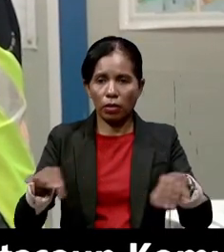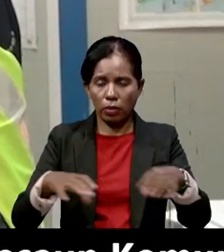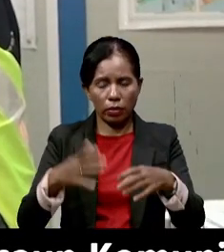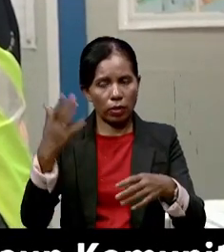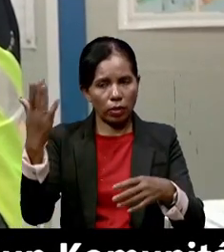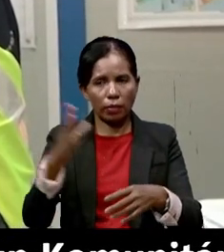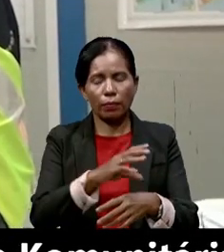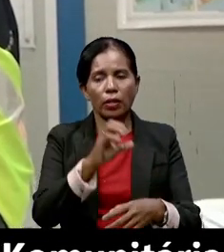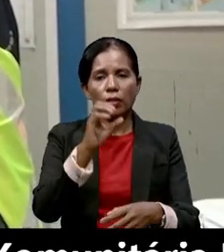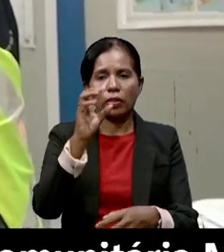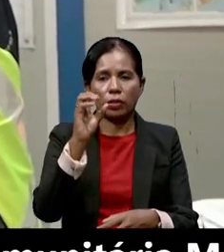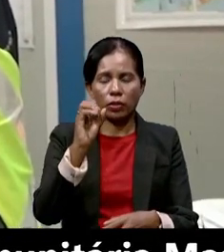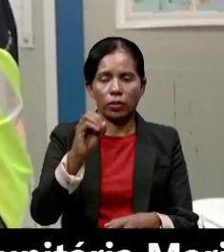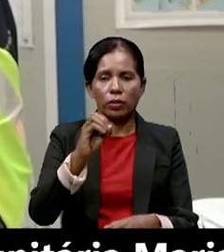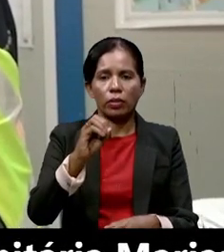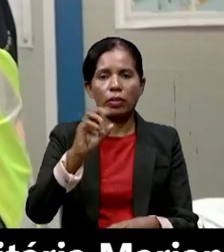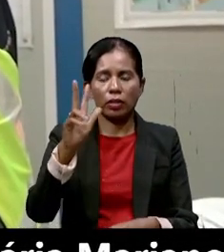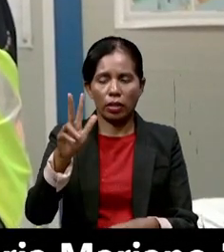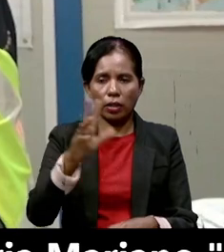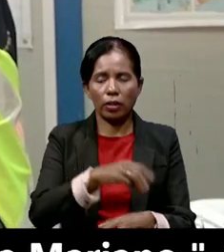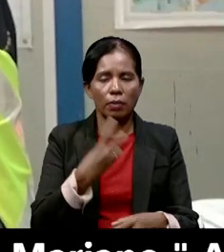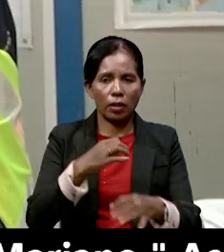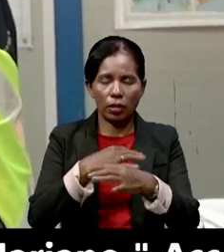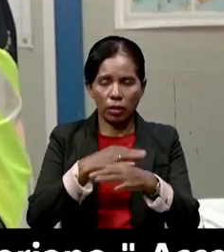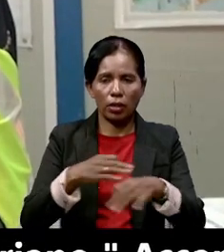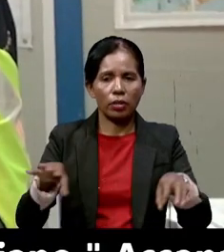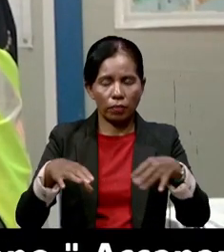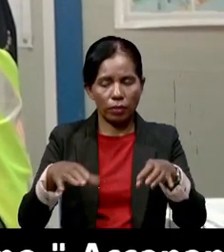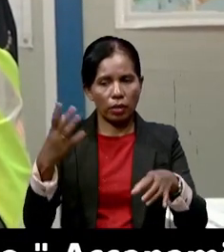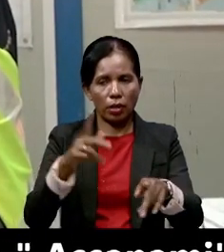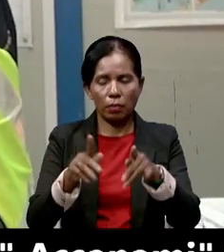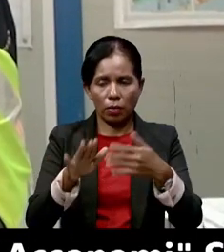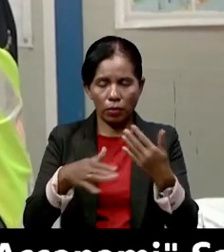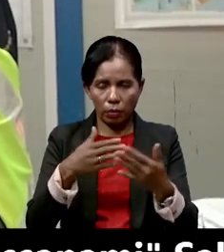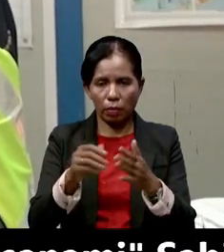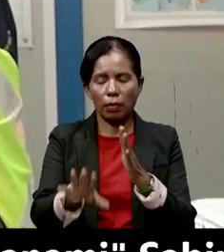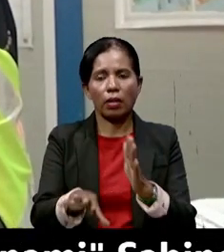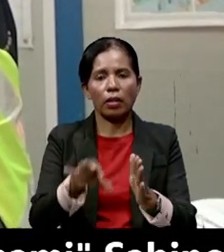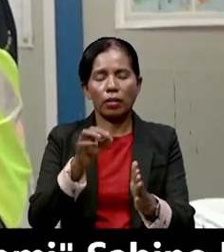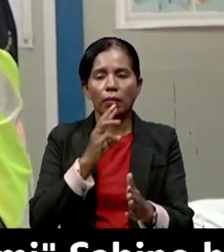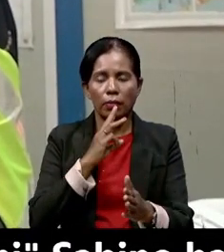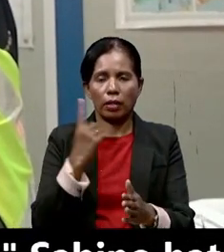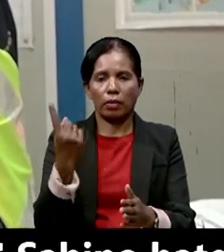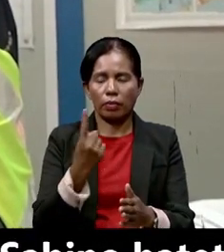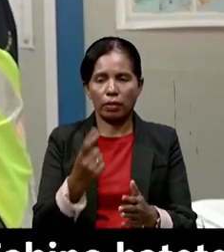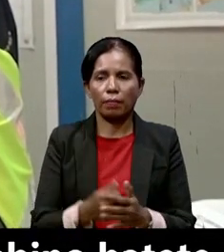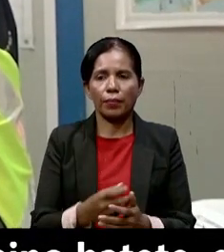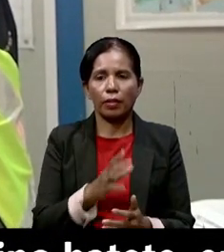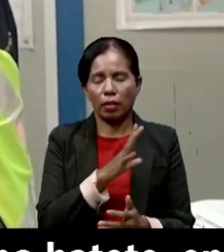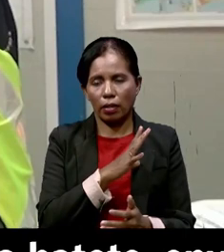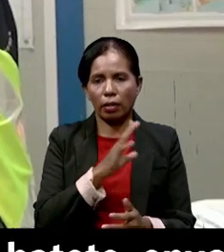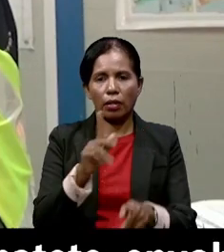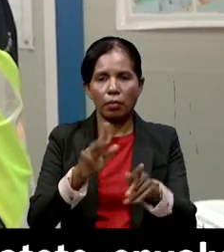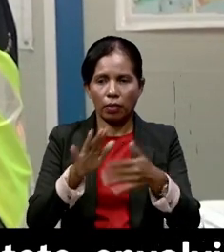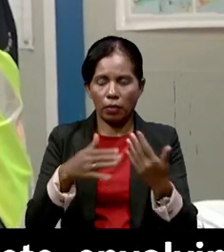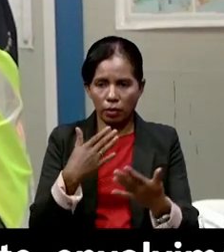zona 3 ahora ya terreno ela para tu bele a 10 sistema ne unne etna como dar sera es la bele asesor na fati mbe no espera kata kita etna como dar